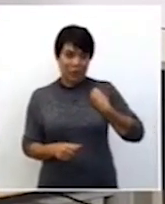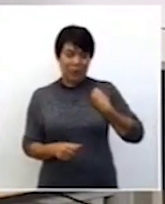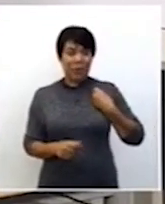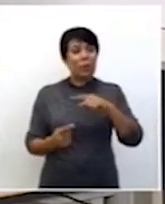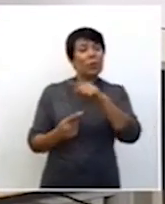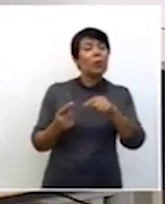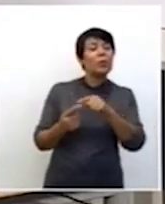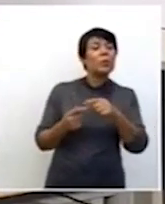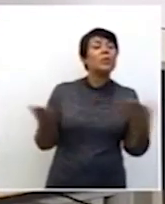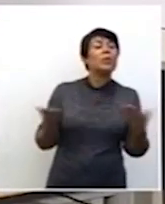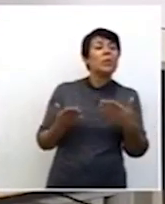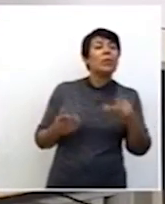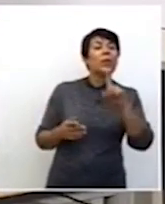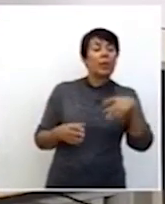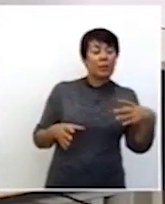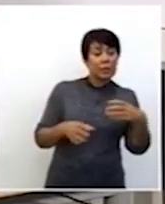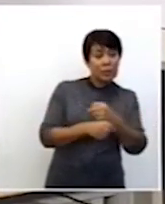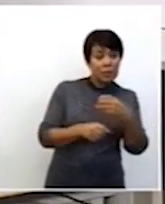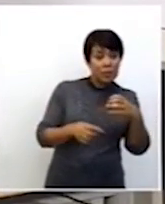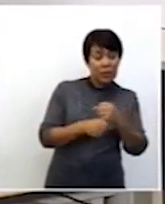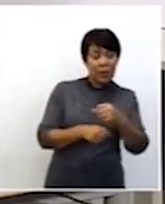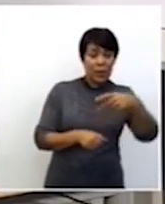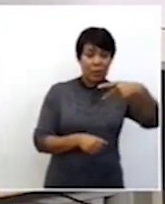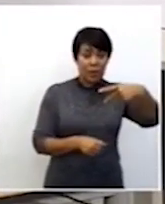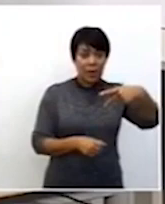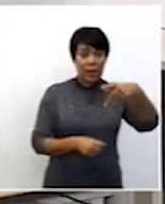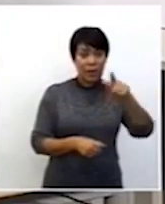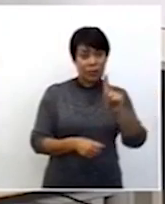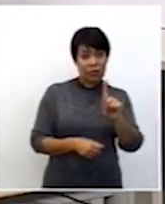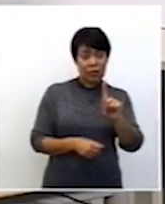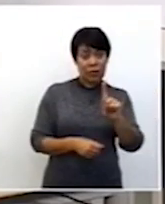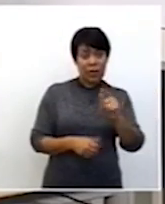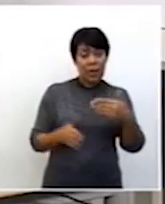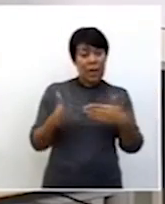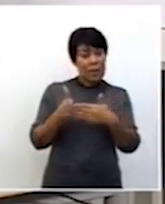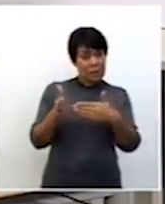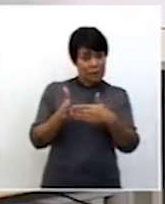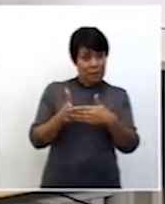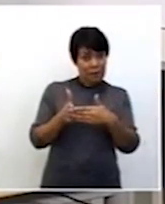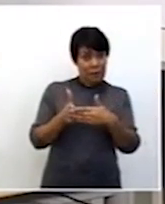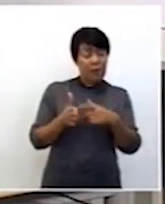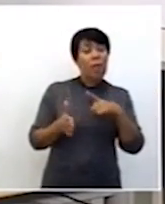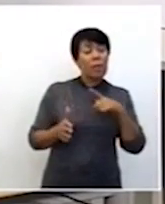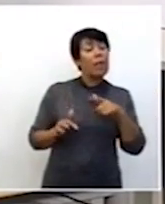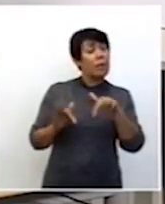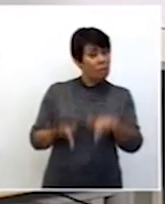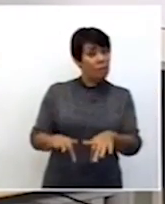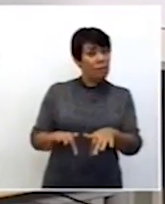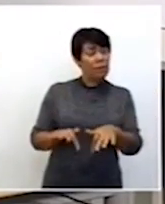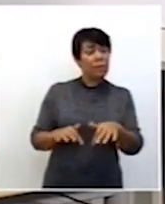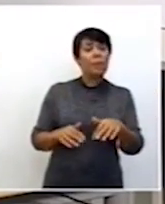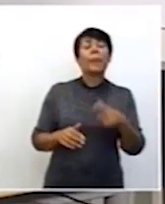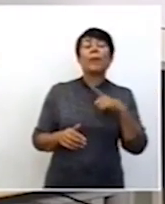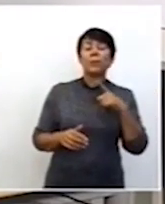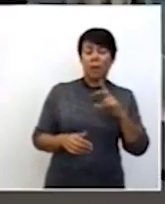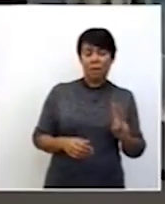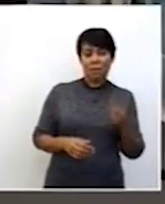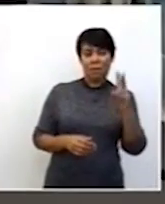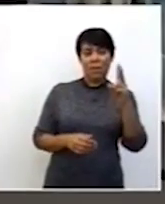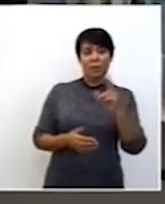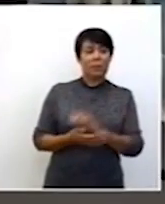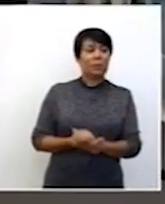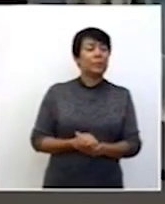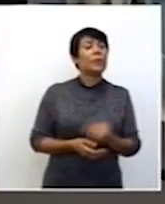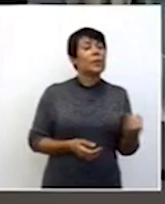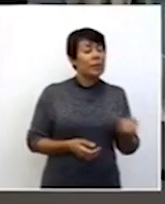é a somatória de PG finita. Ela tem um fim, né? E a gente define esse fim com valor. É sempre